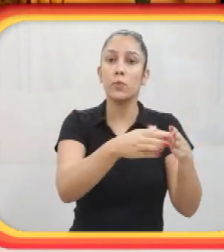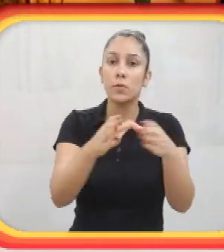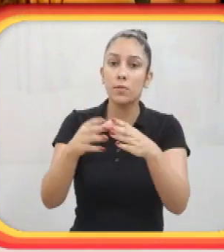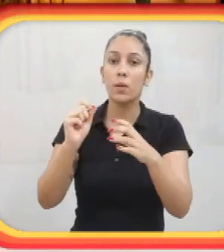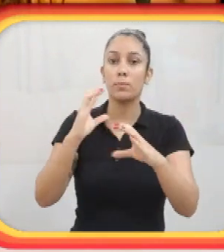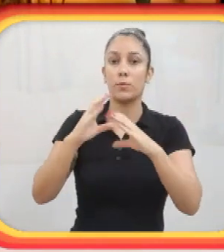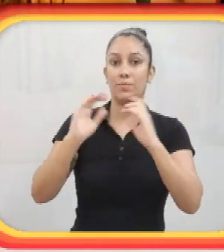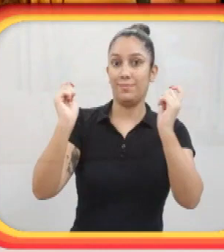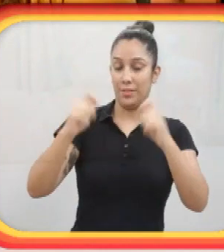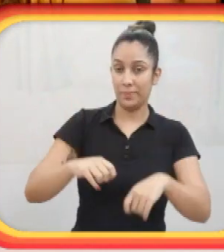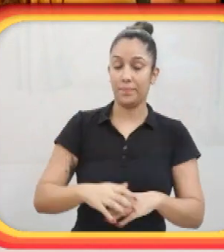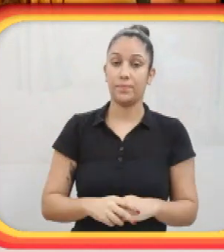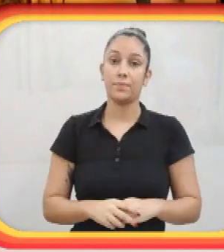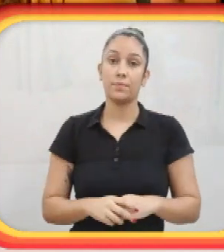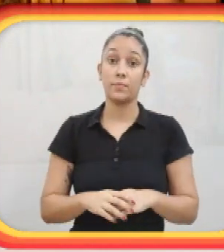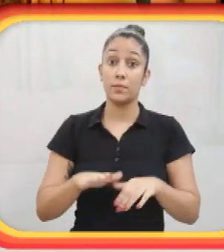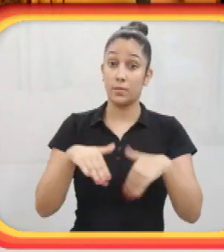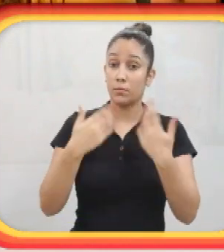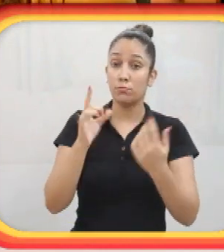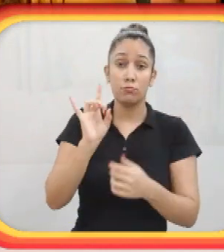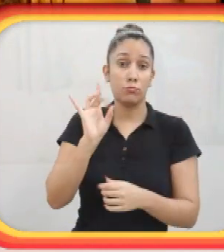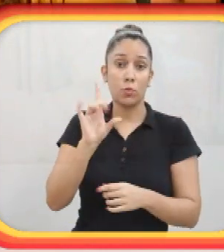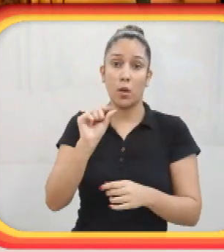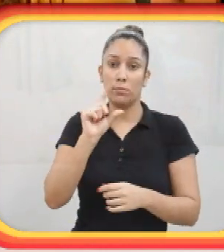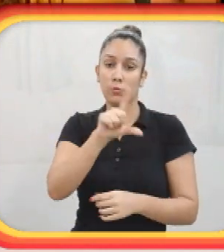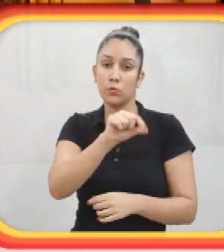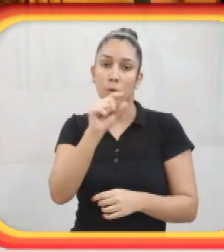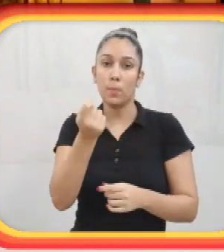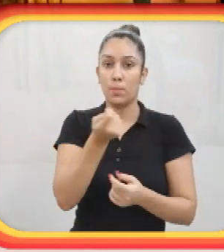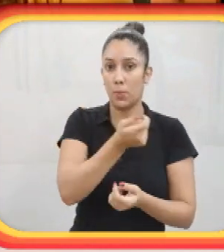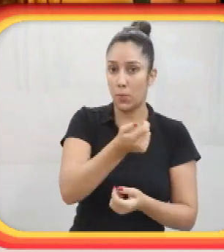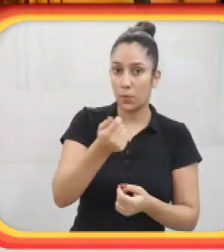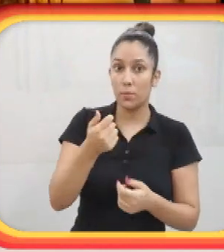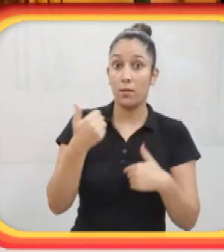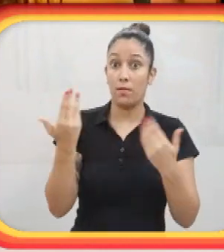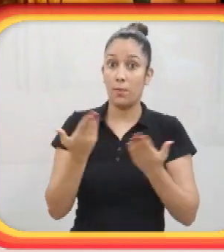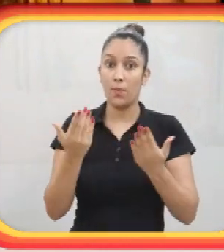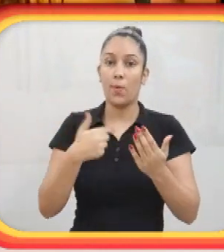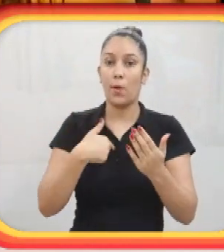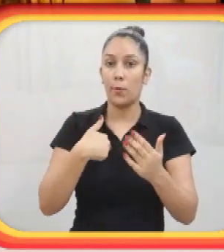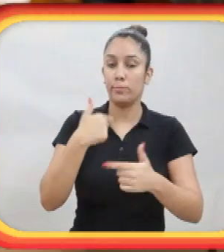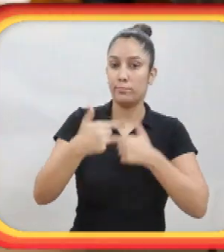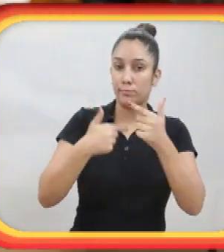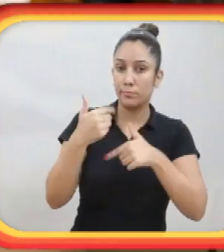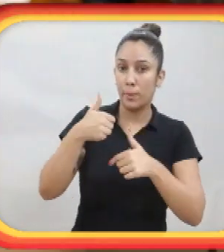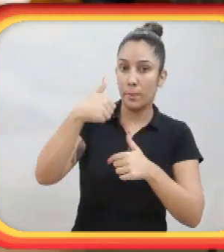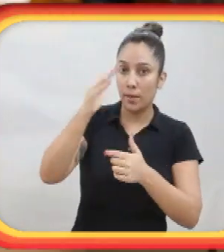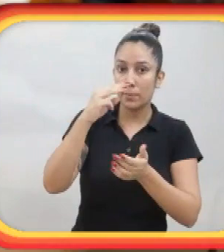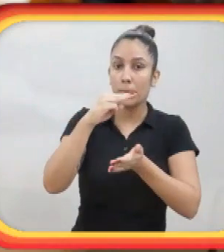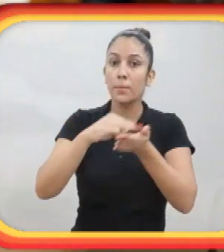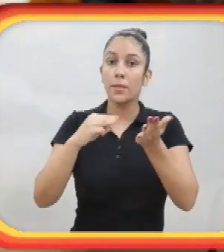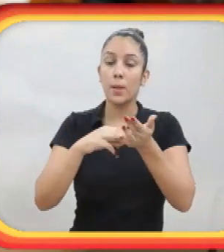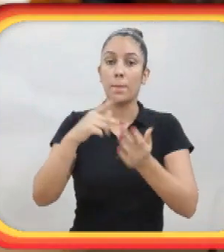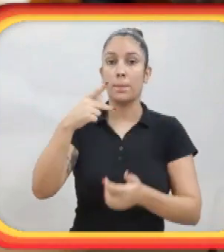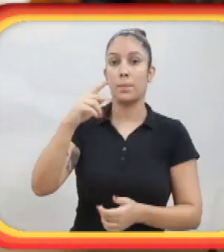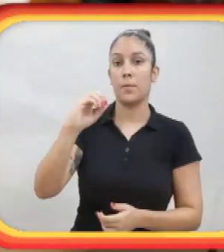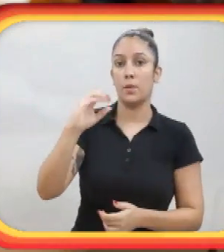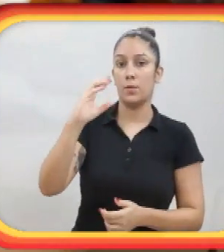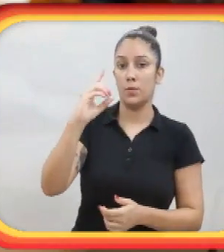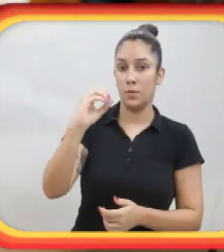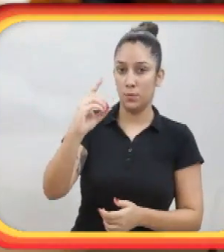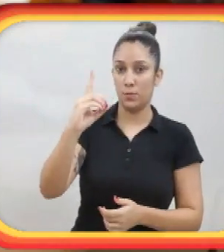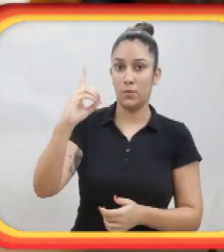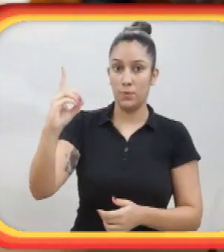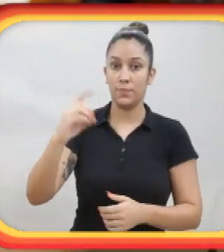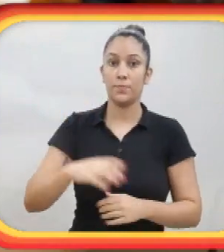alternativa. Né? Dar autonomia para a pessoa é abranger, alcançar todas as funções comunicativas